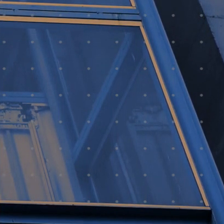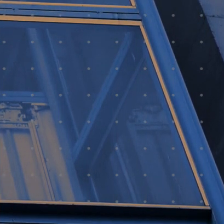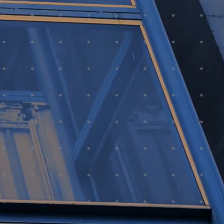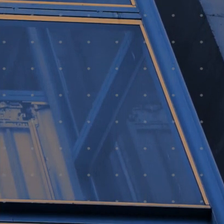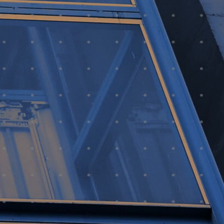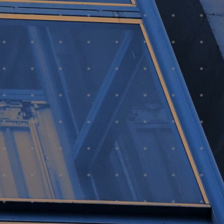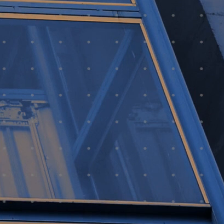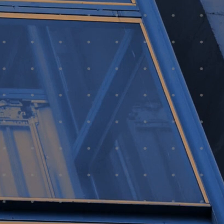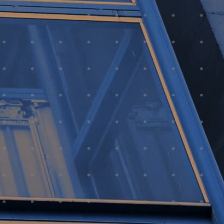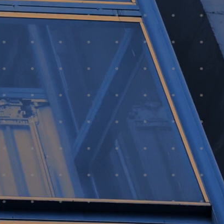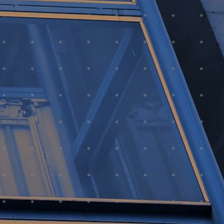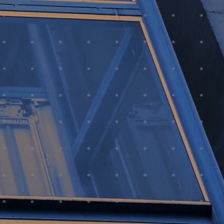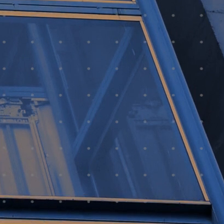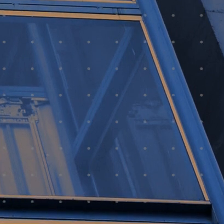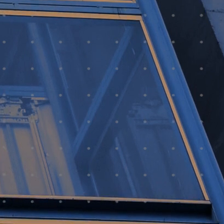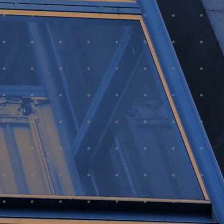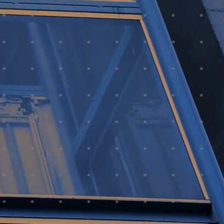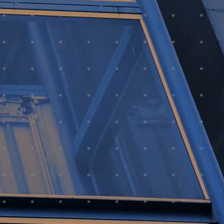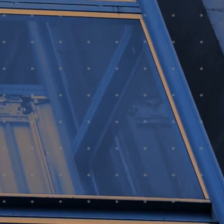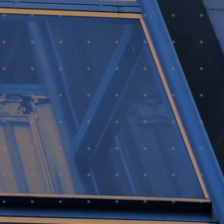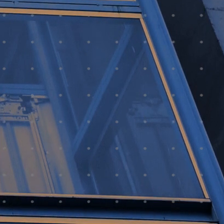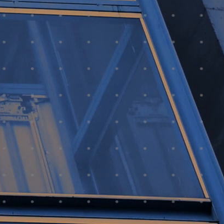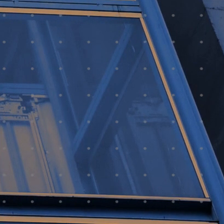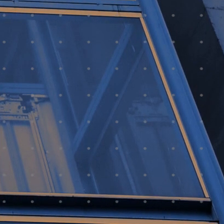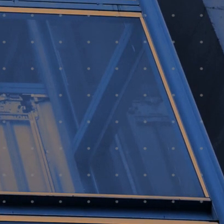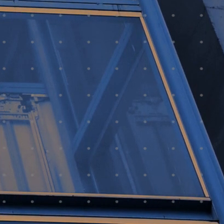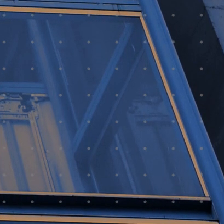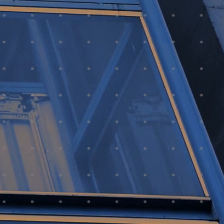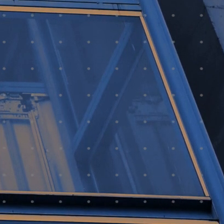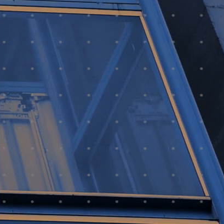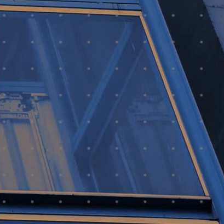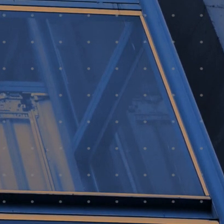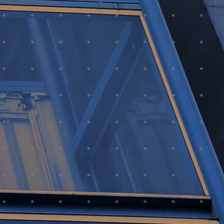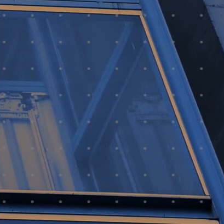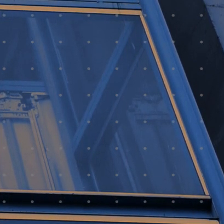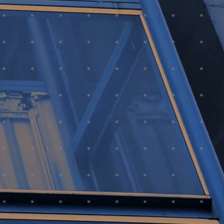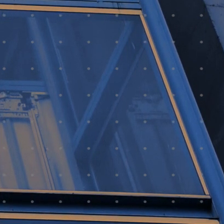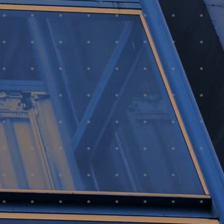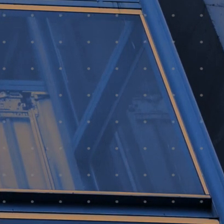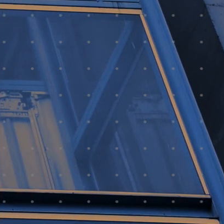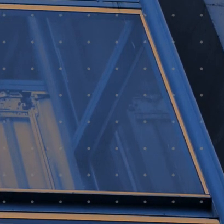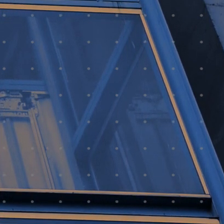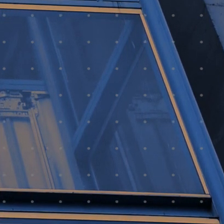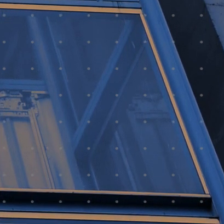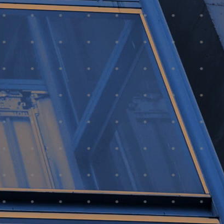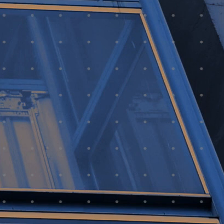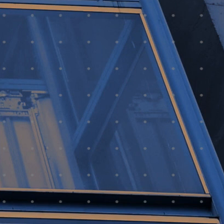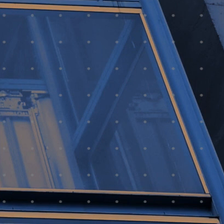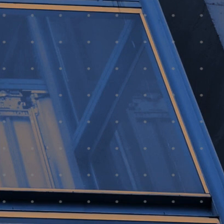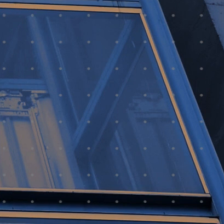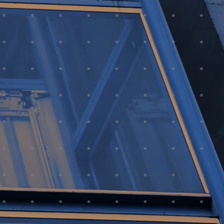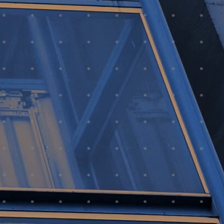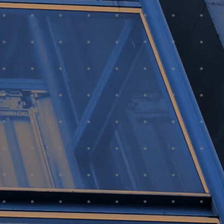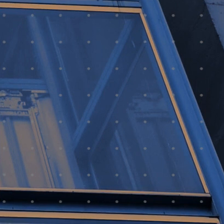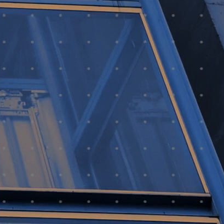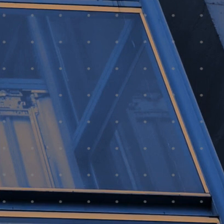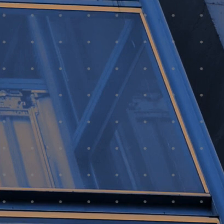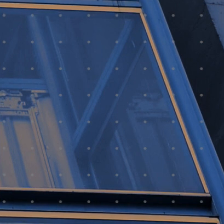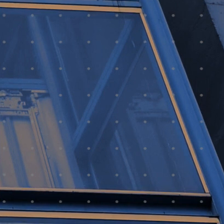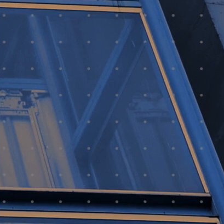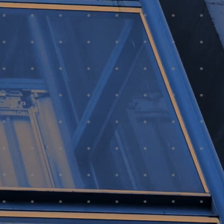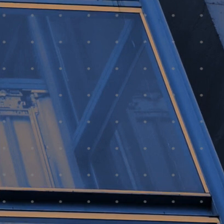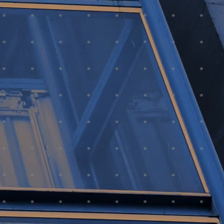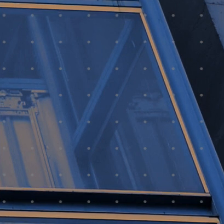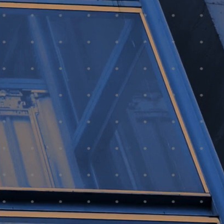instalações, auxiliar de limpeza, auxiliar de vendas, auxiliar técnico de refrigeração, camareira, consultor de